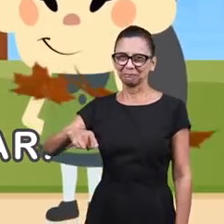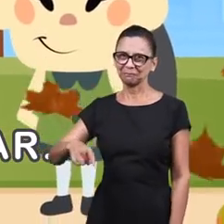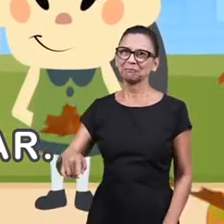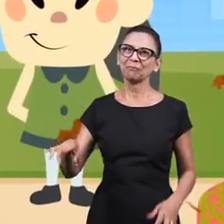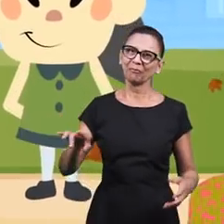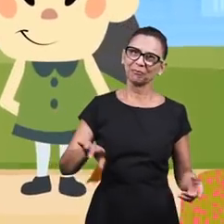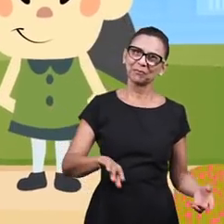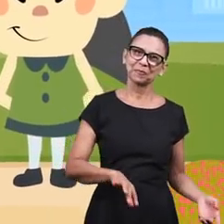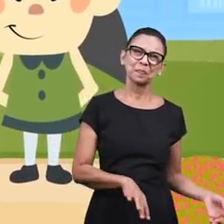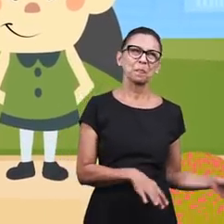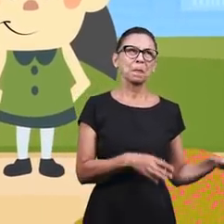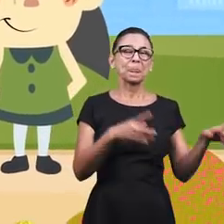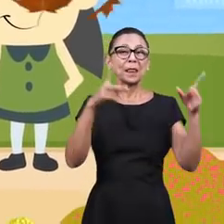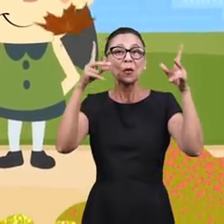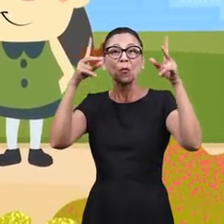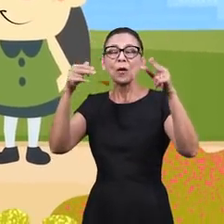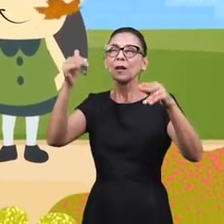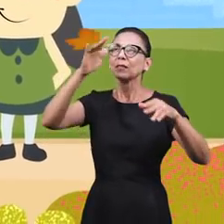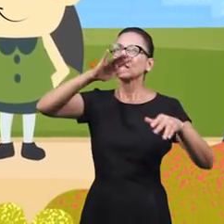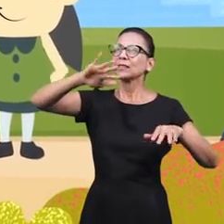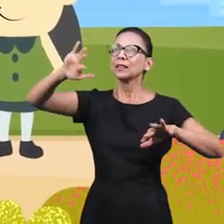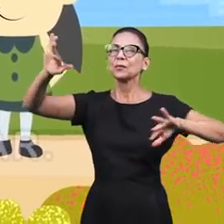E aí